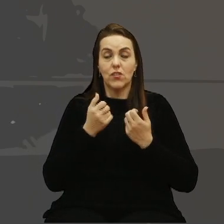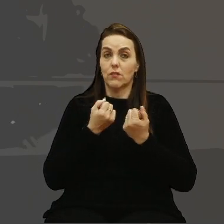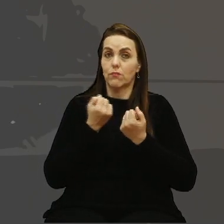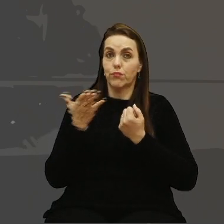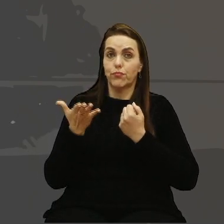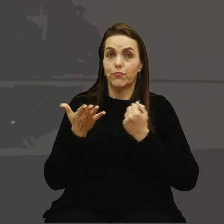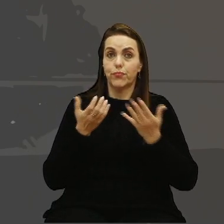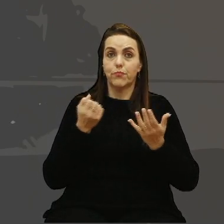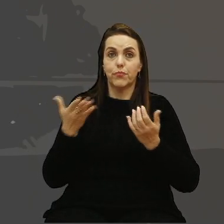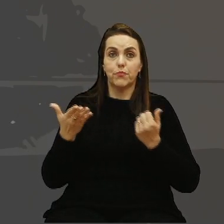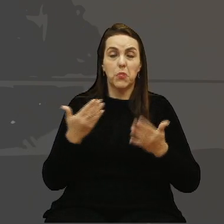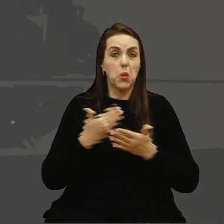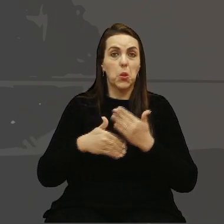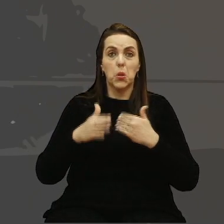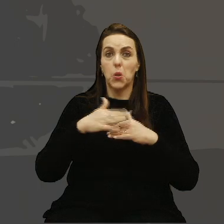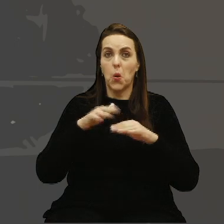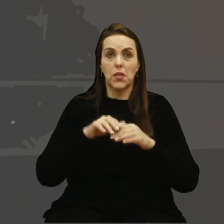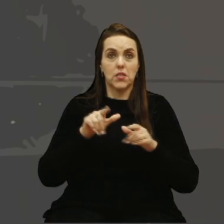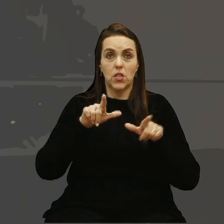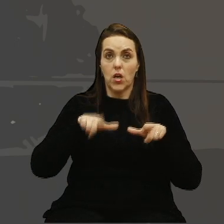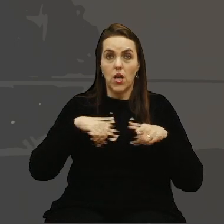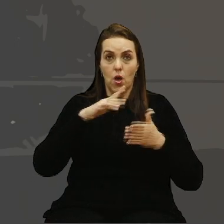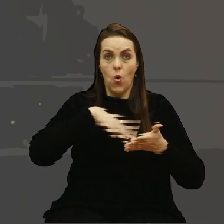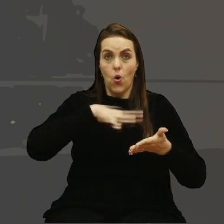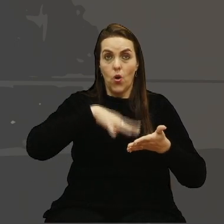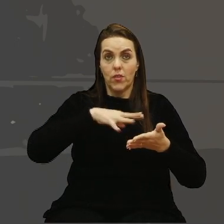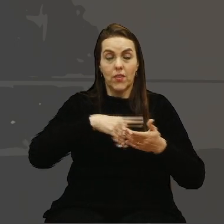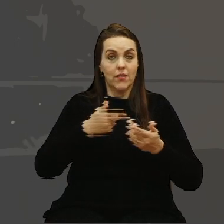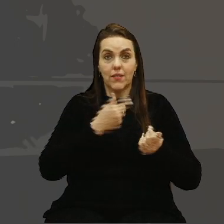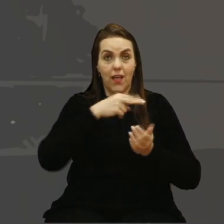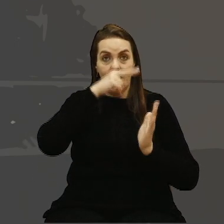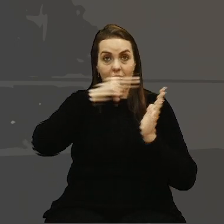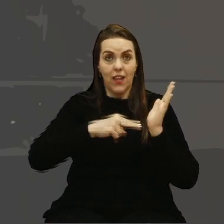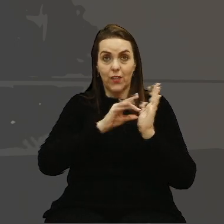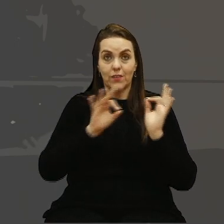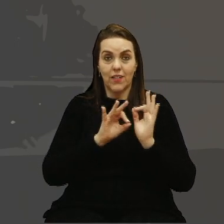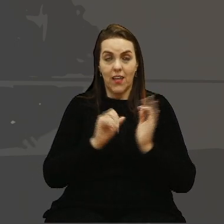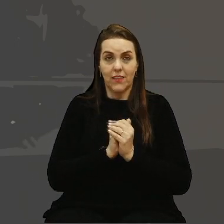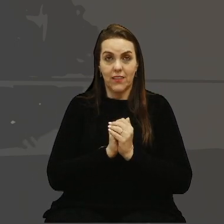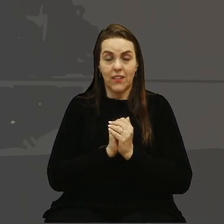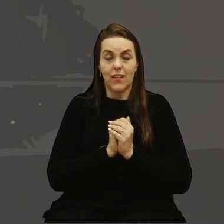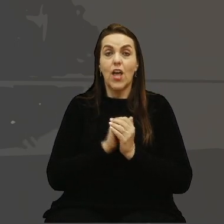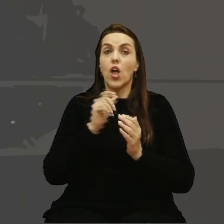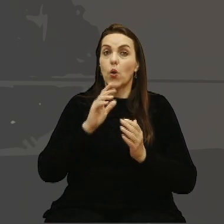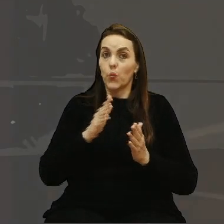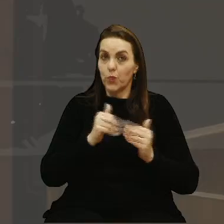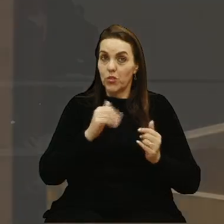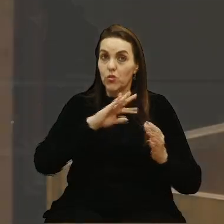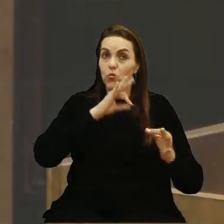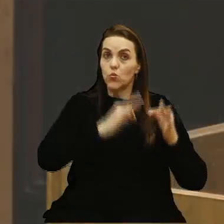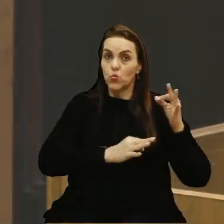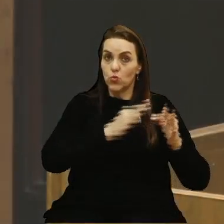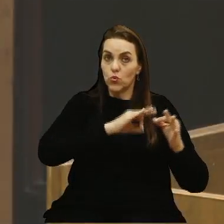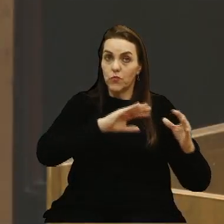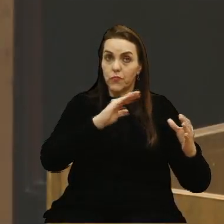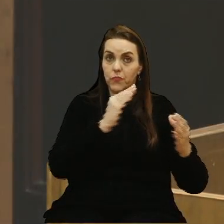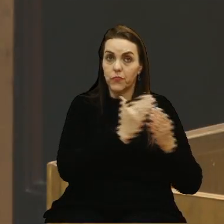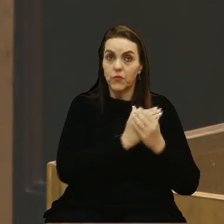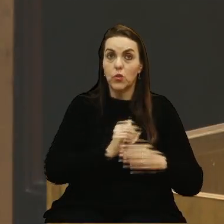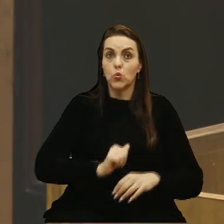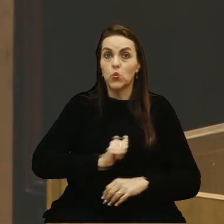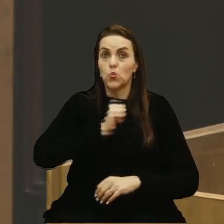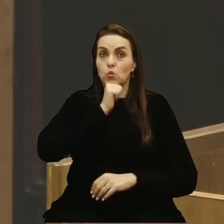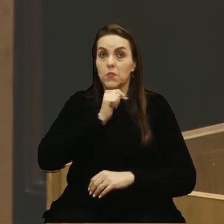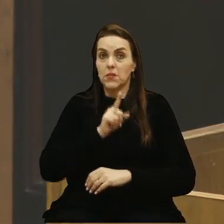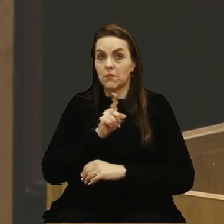contas sem promover a leitura. Eu ingressei judicialmente pedindo a suspensão da cobrança da conta dele, para que posteriormente,